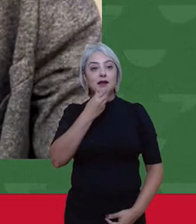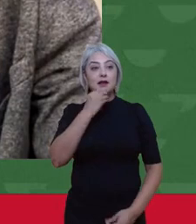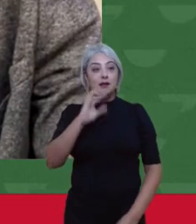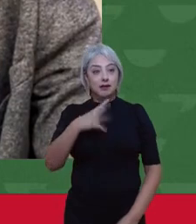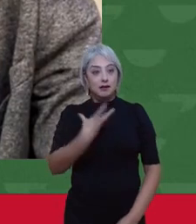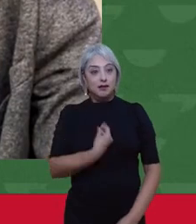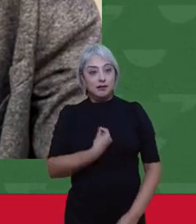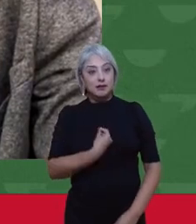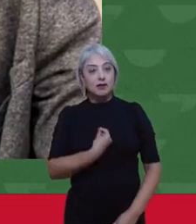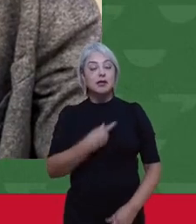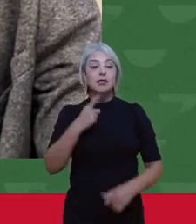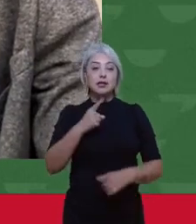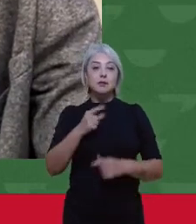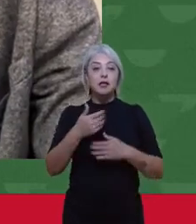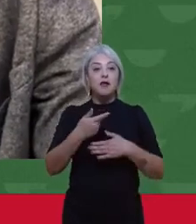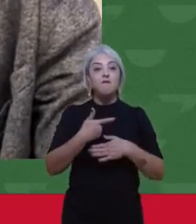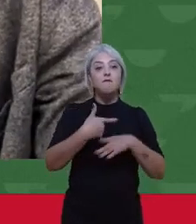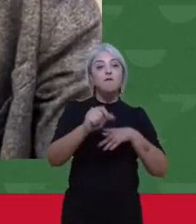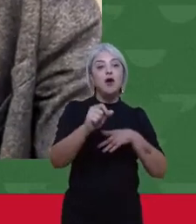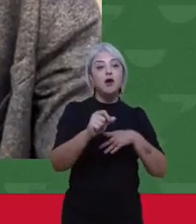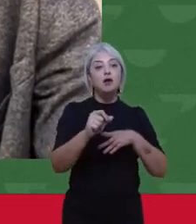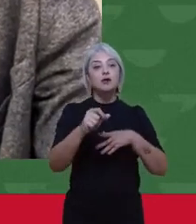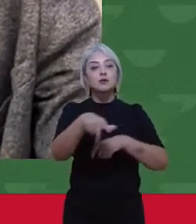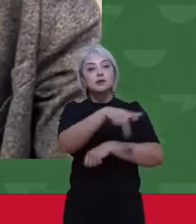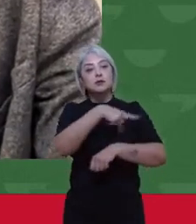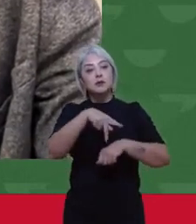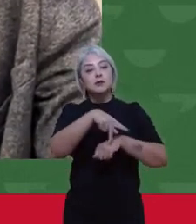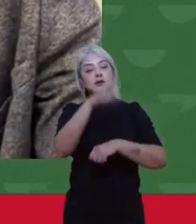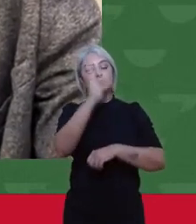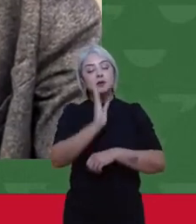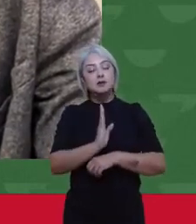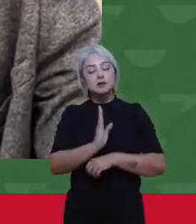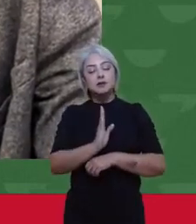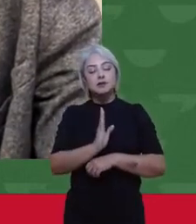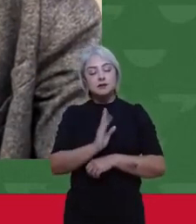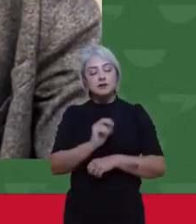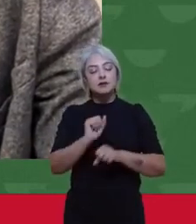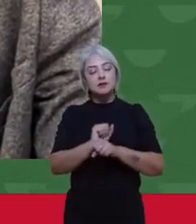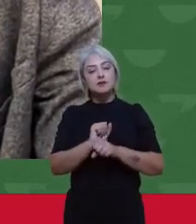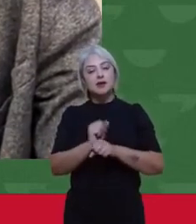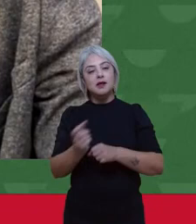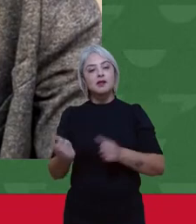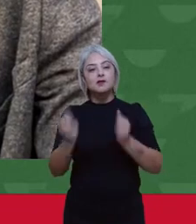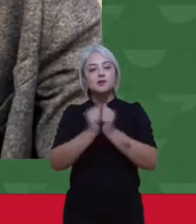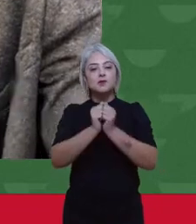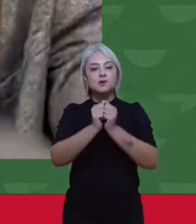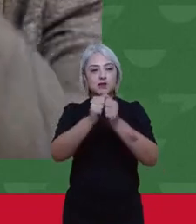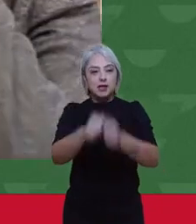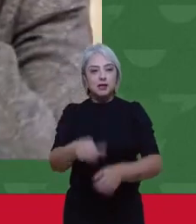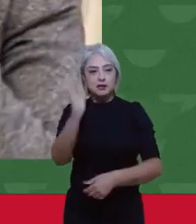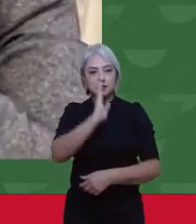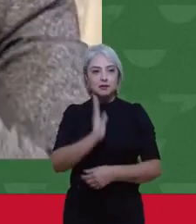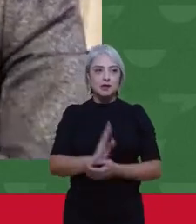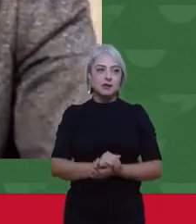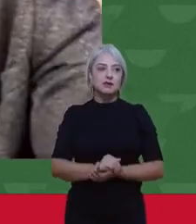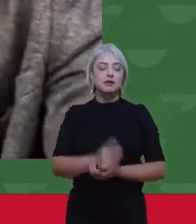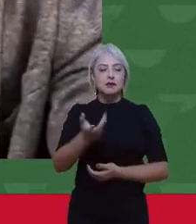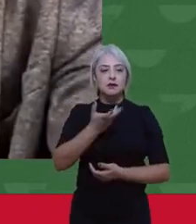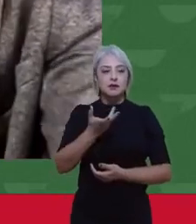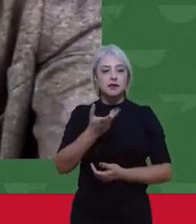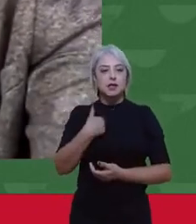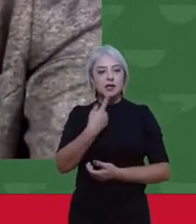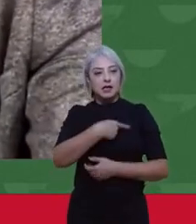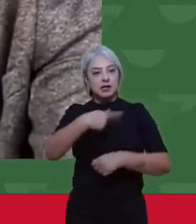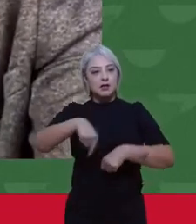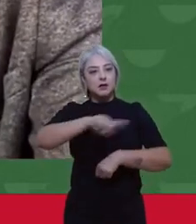alguém que está no exílio, mas que em breve estará conosco no Brasil. Está conosco, mas não no Brasil. Queremos que esteja na